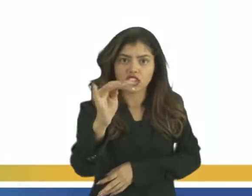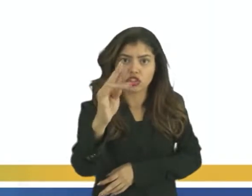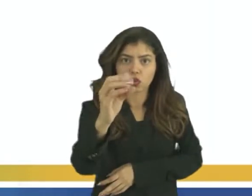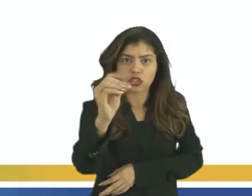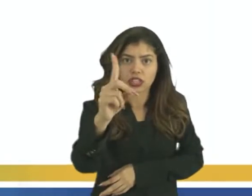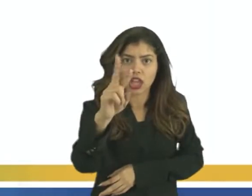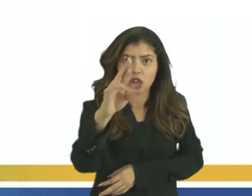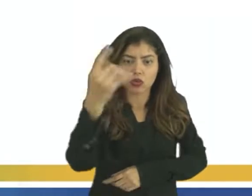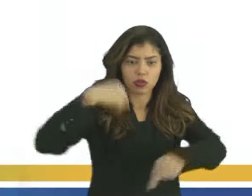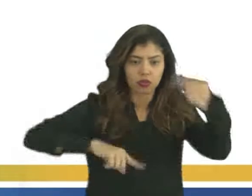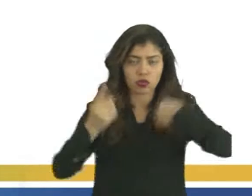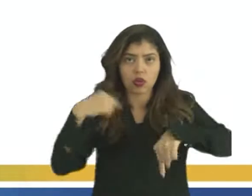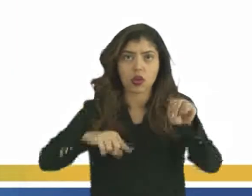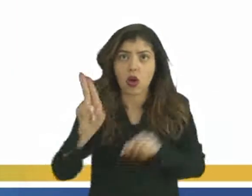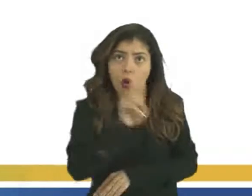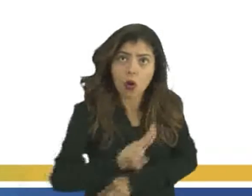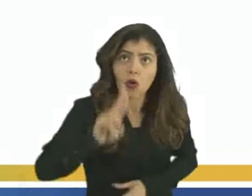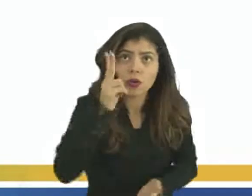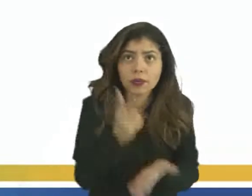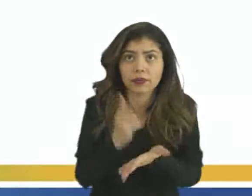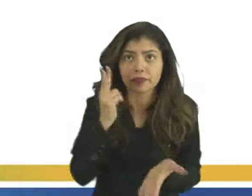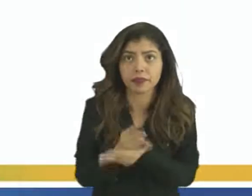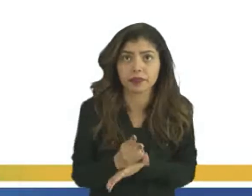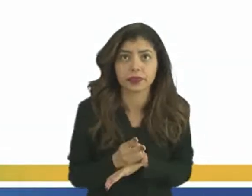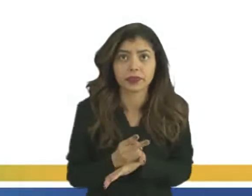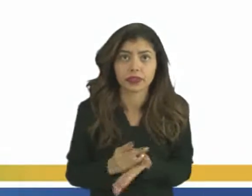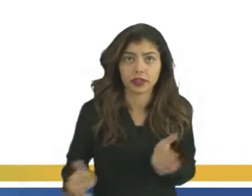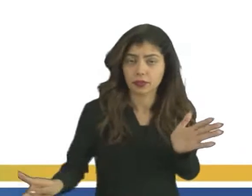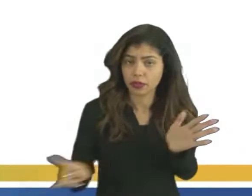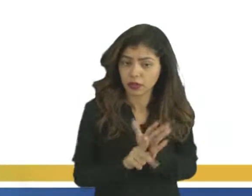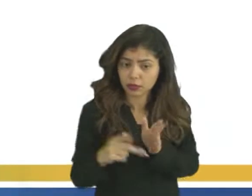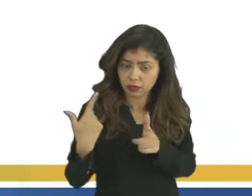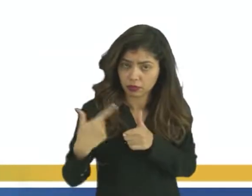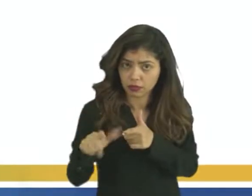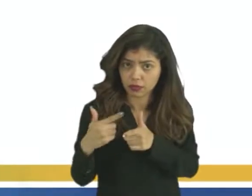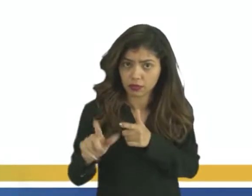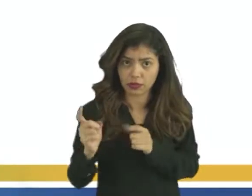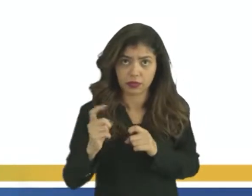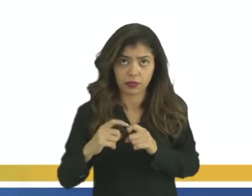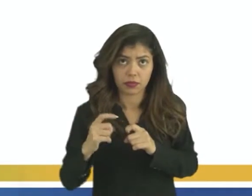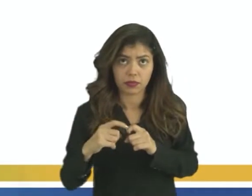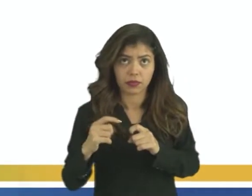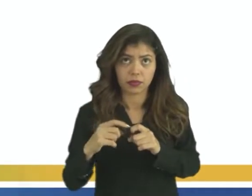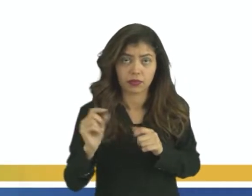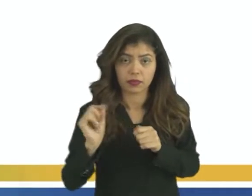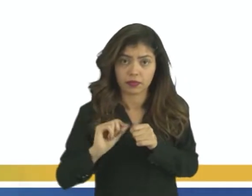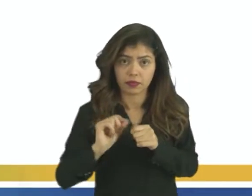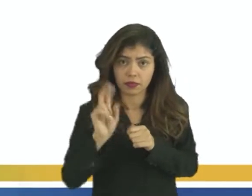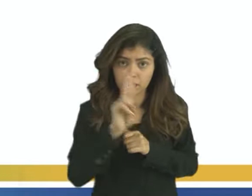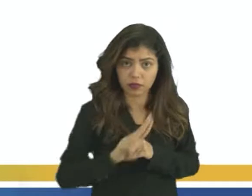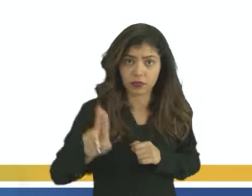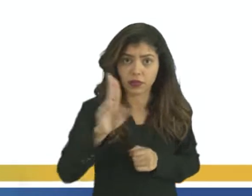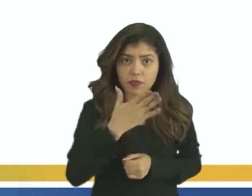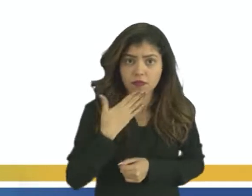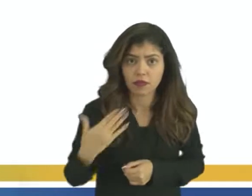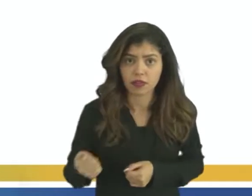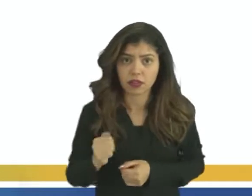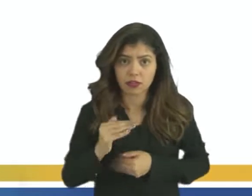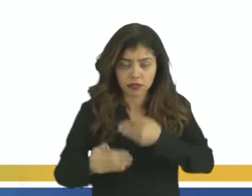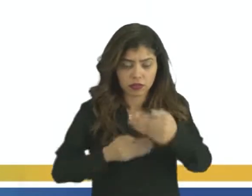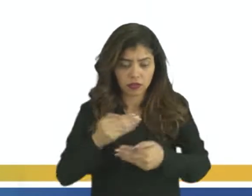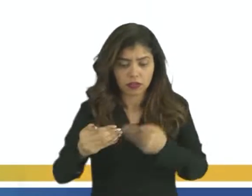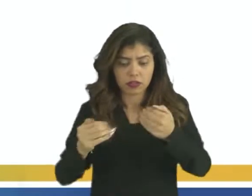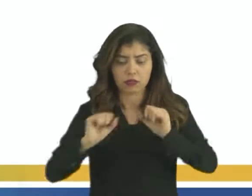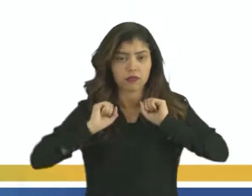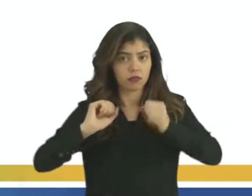que utilizam essas drogas, sem ser por problemas médicos, fazem esse uso para melhorar o desempenho